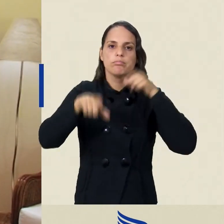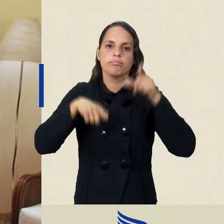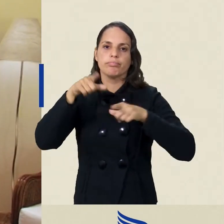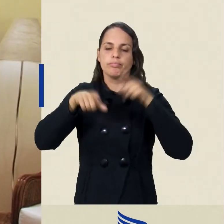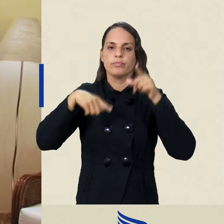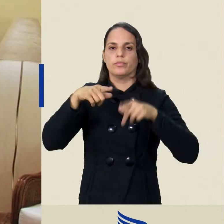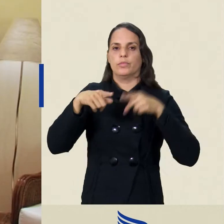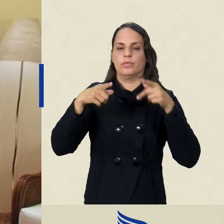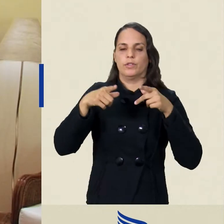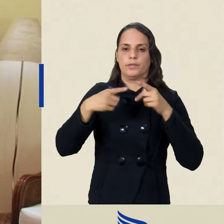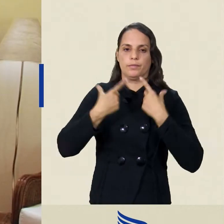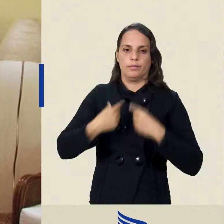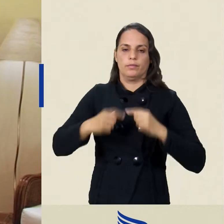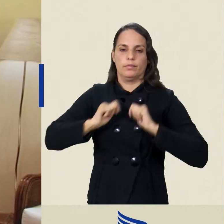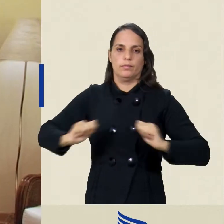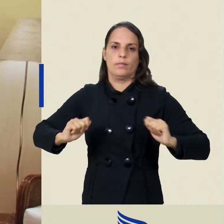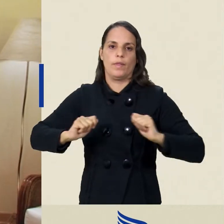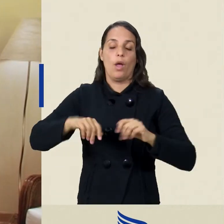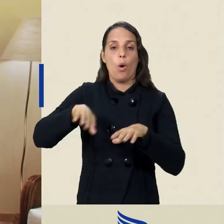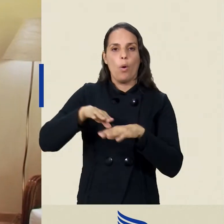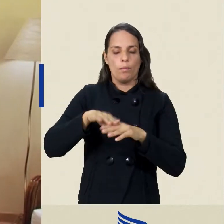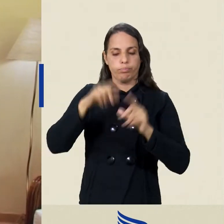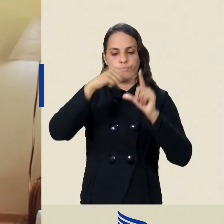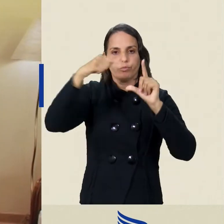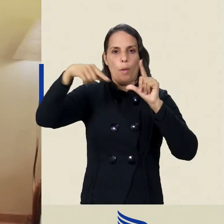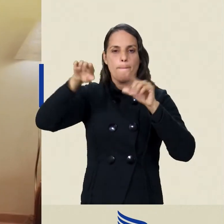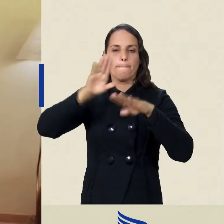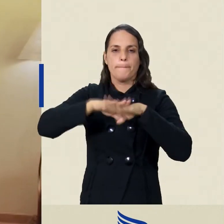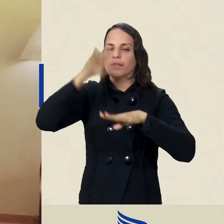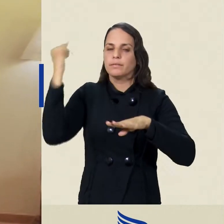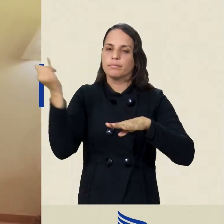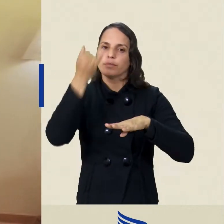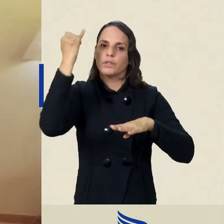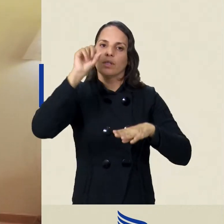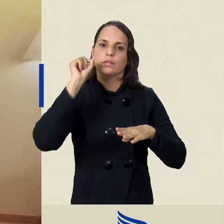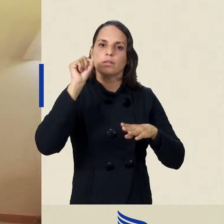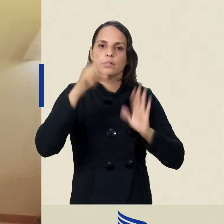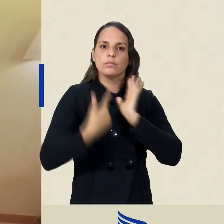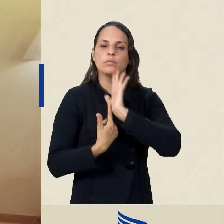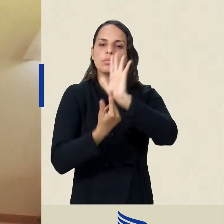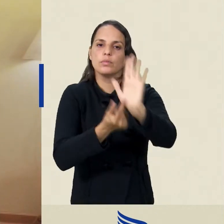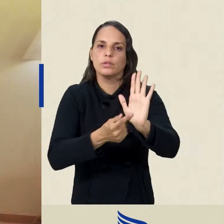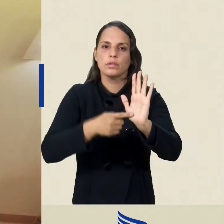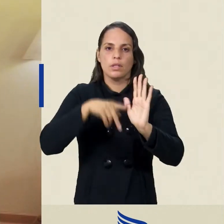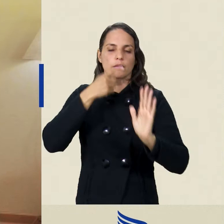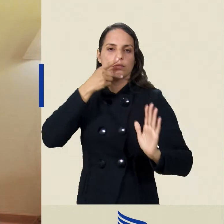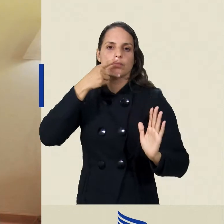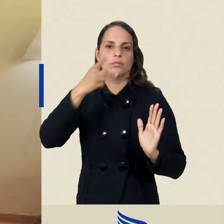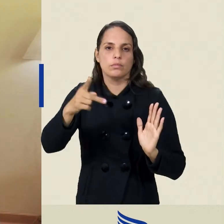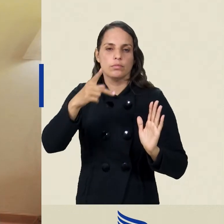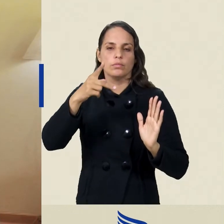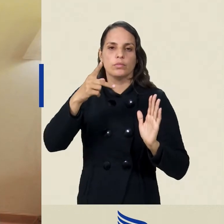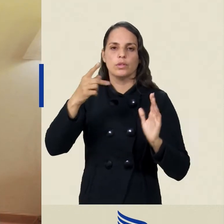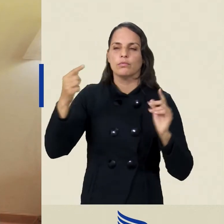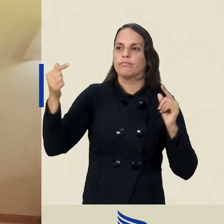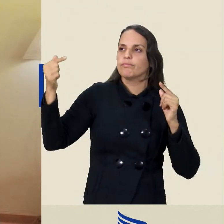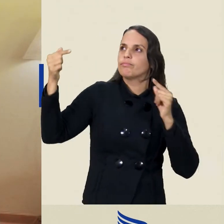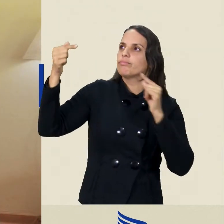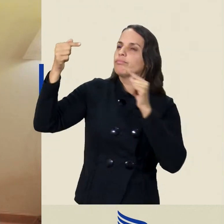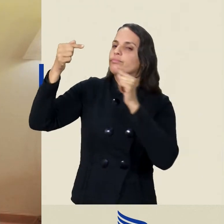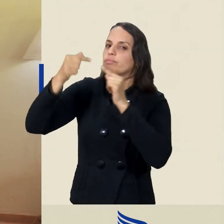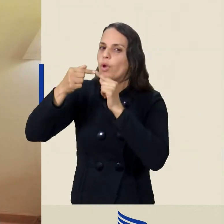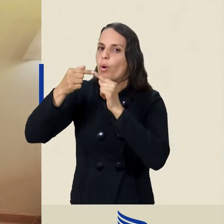Miller. O gráfico mais importante era justamente aquele que mostrava as profecias convergindo para o ano